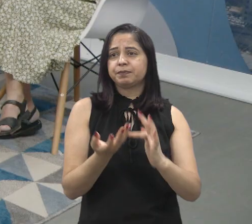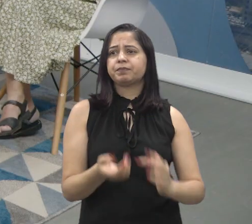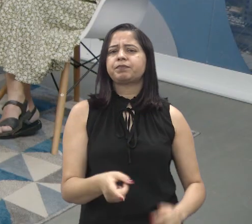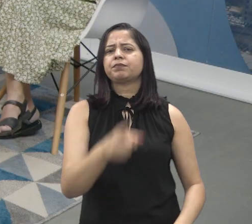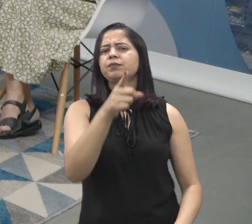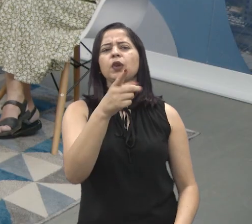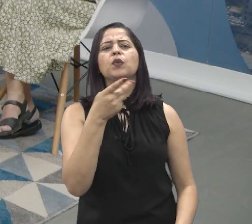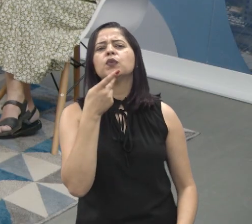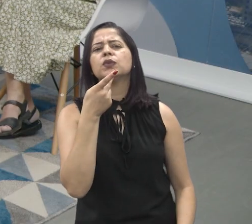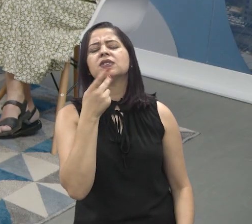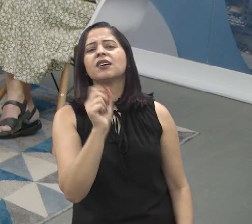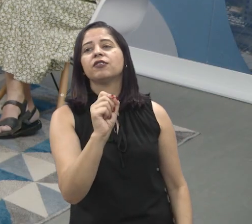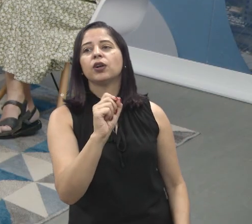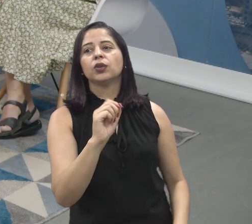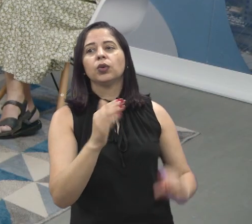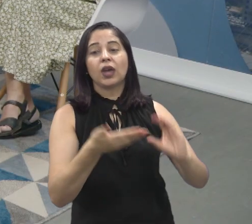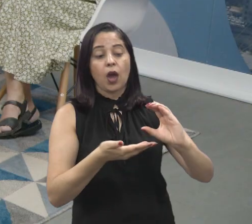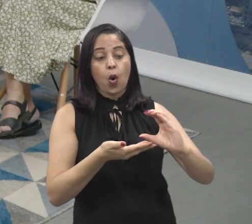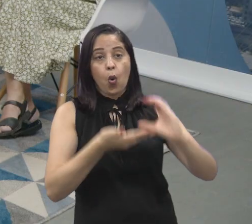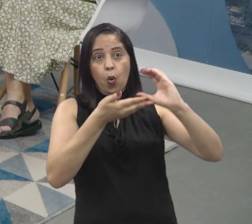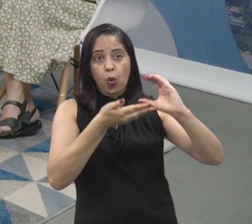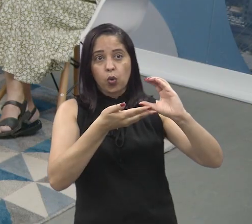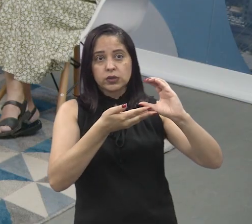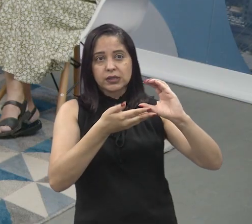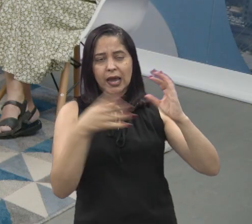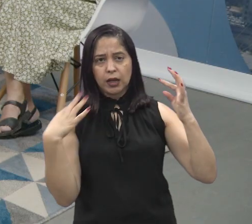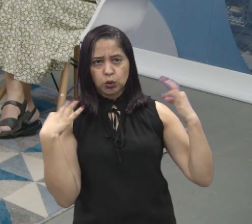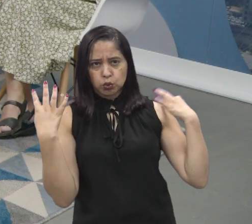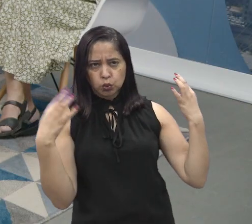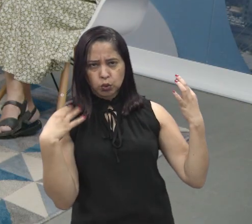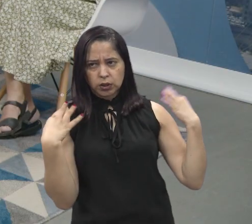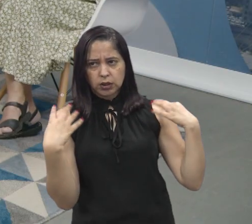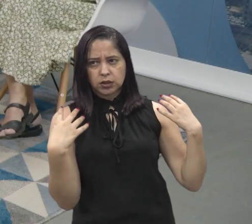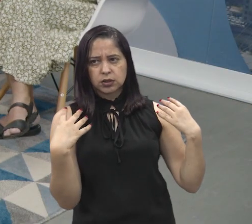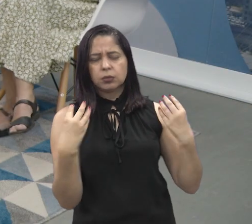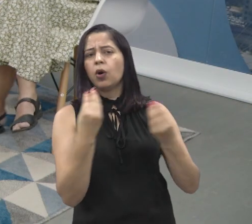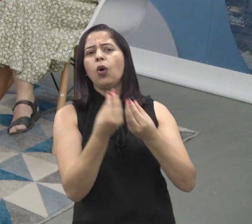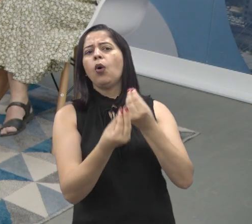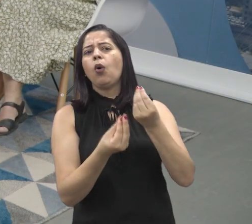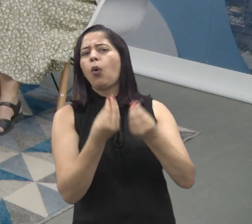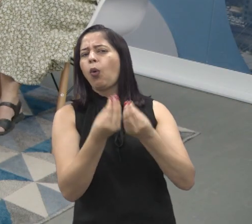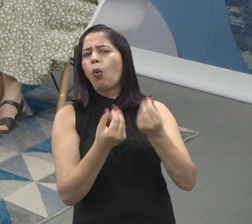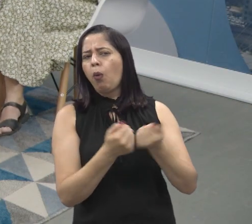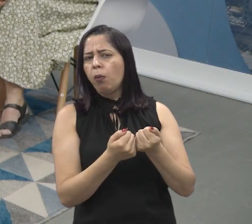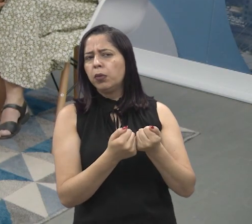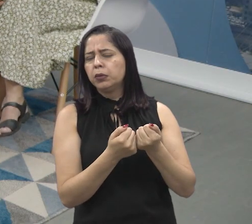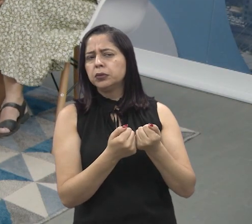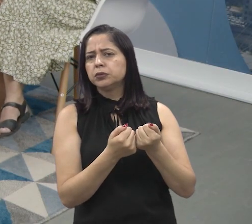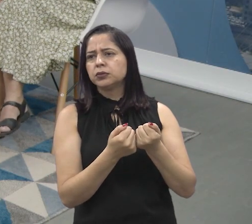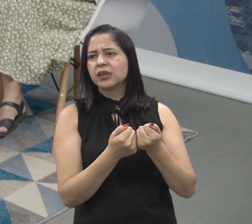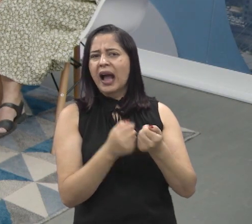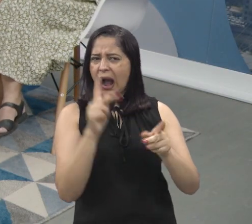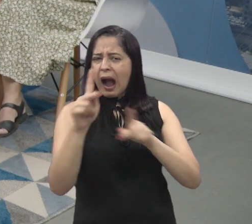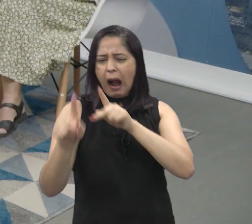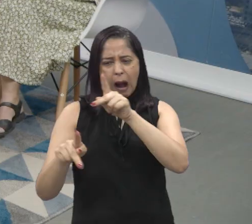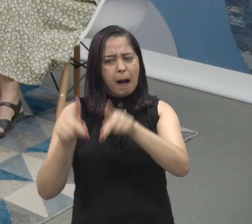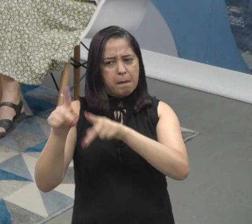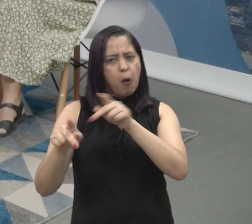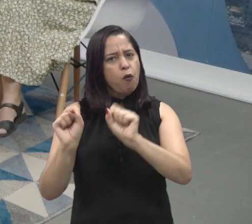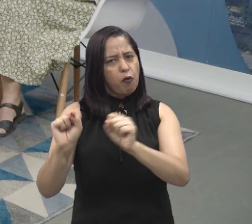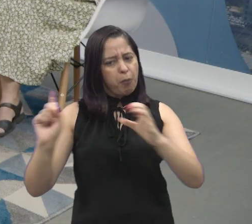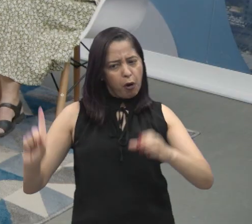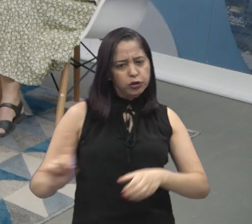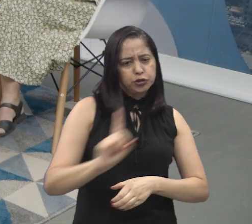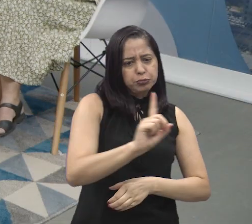Aline, você falou sobre o Conselho de Turismo de São José, né? Como que a população também, a população pode